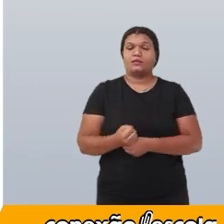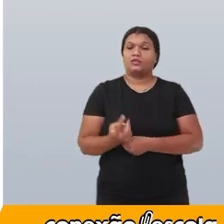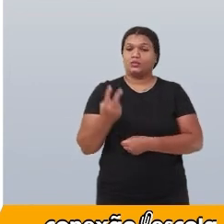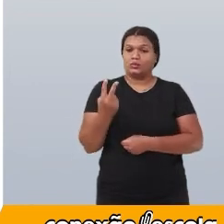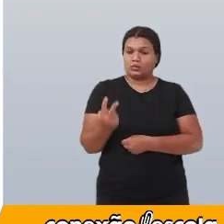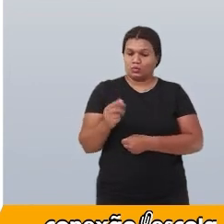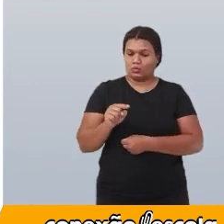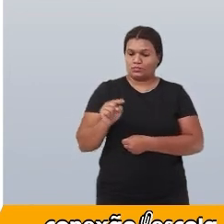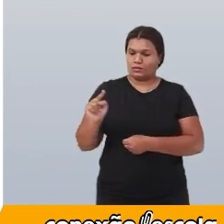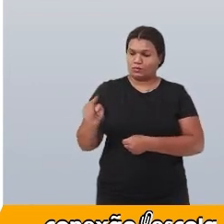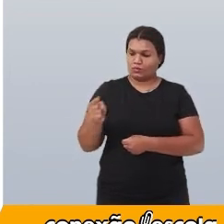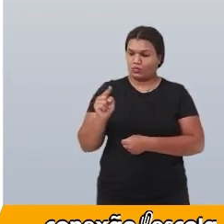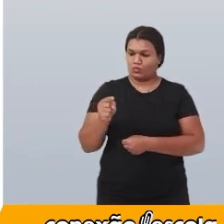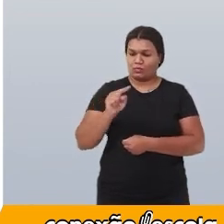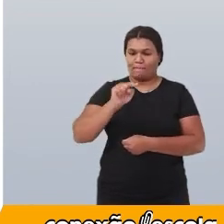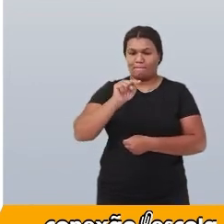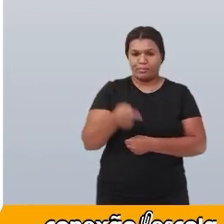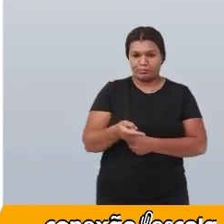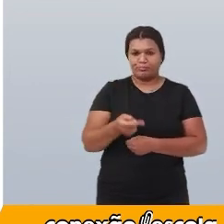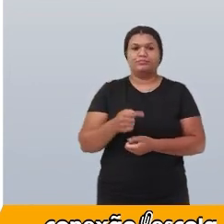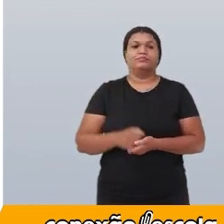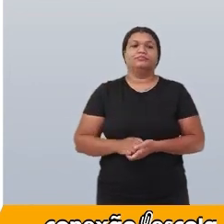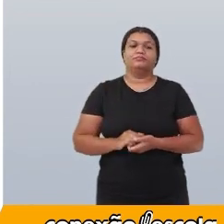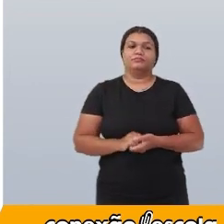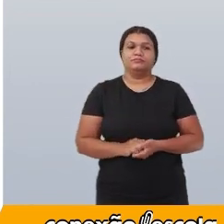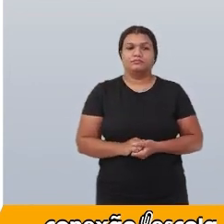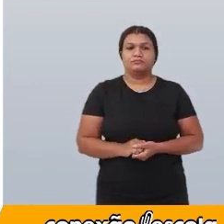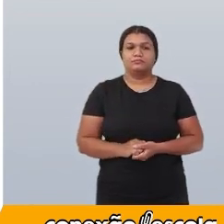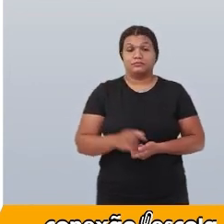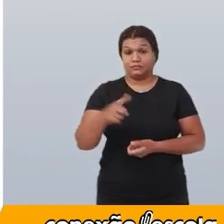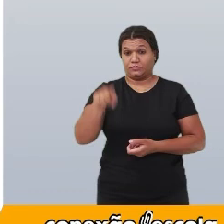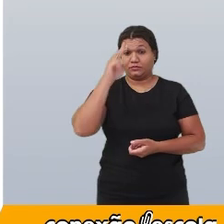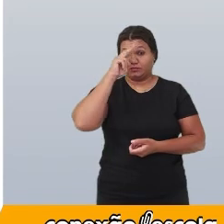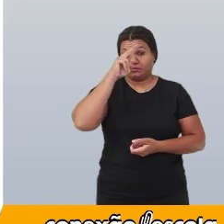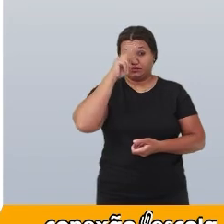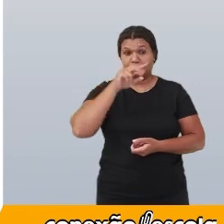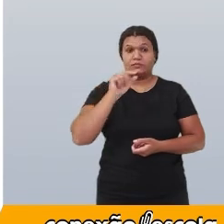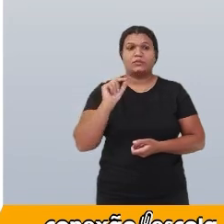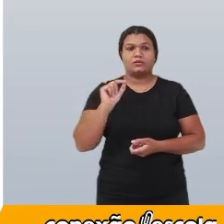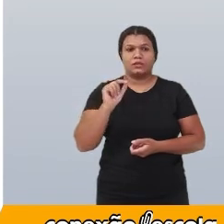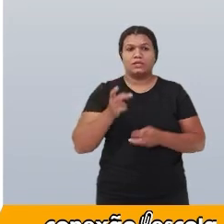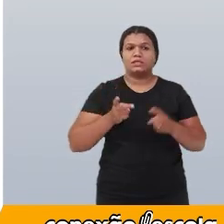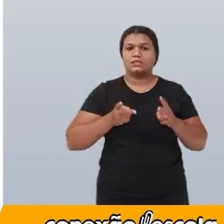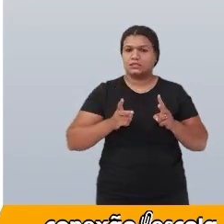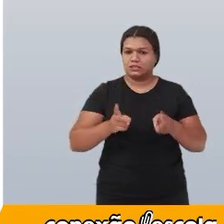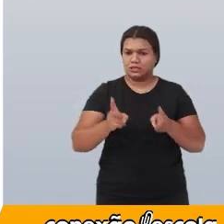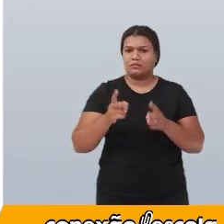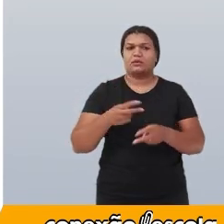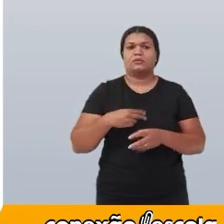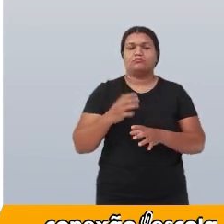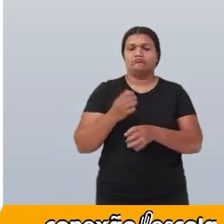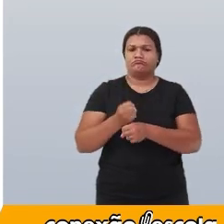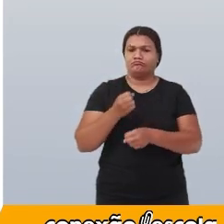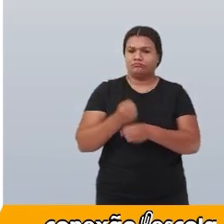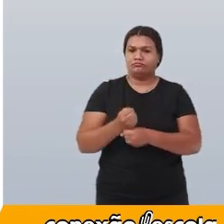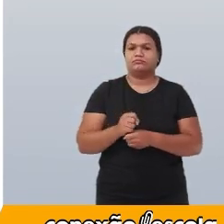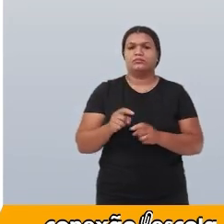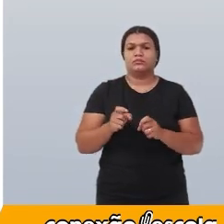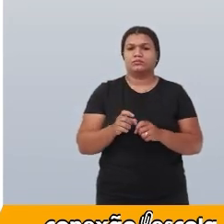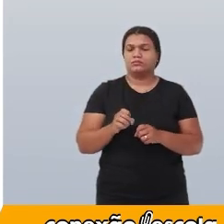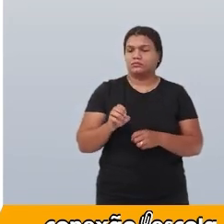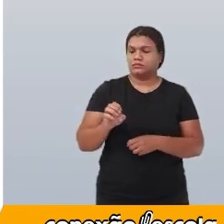casas decimais e colocar a vírgula. Lembrando que sempre eu conto da direita para